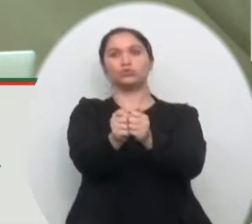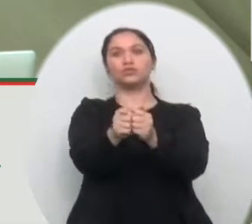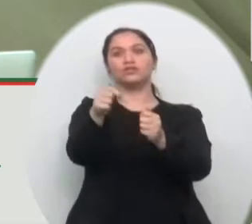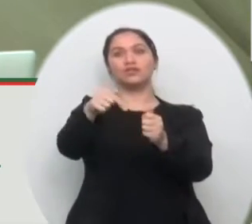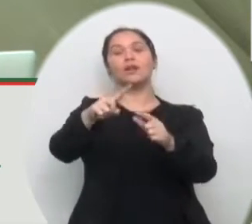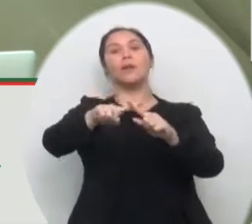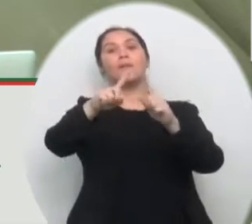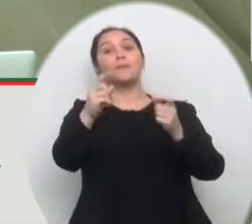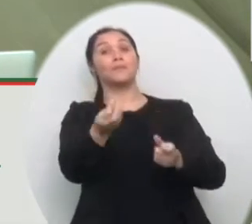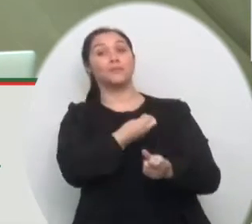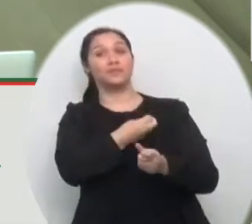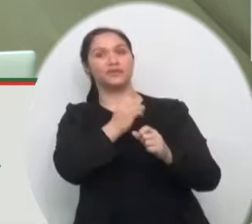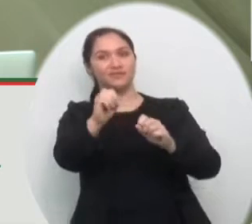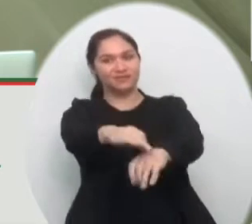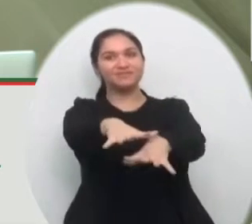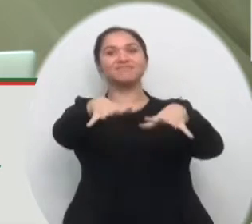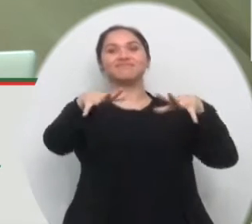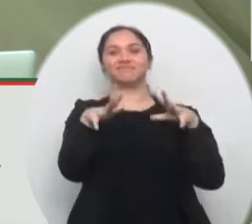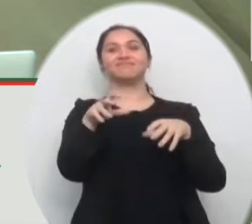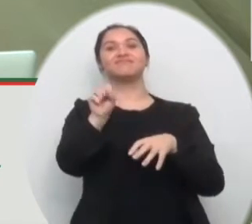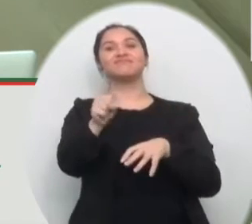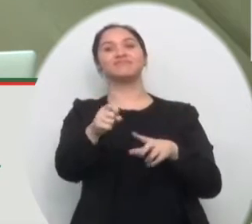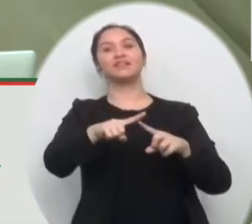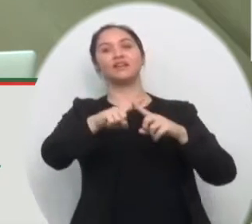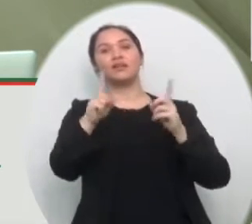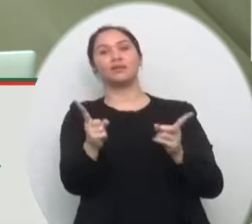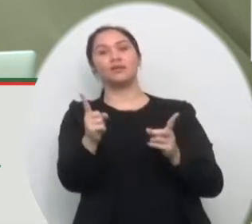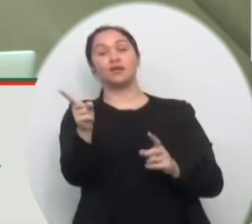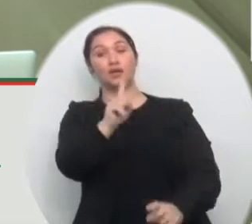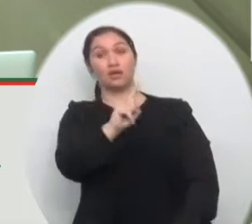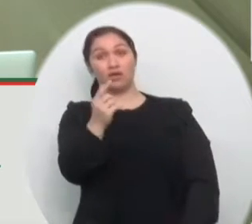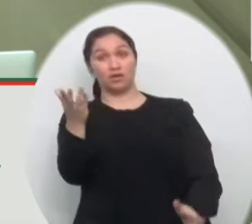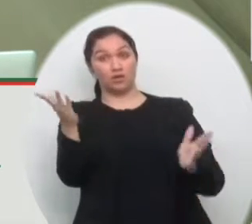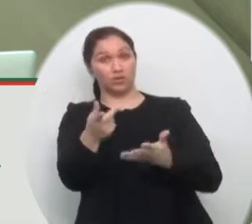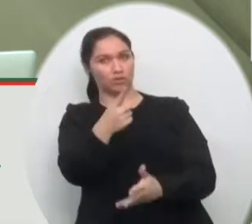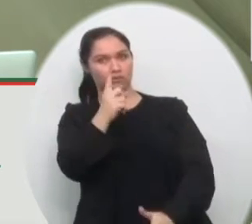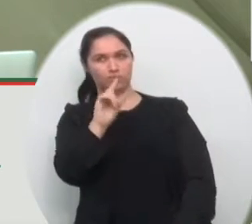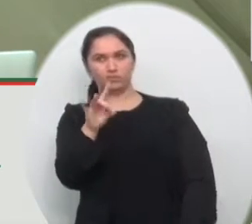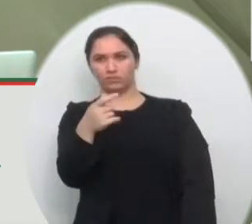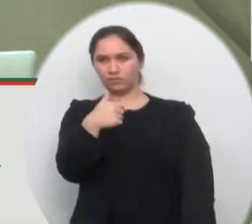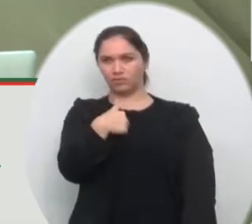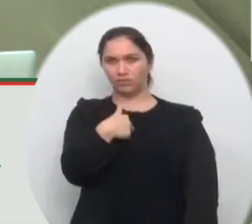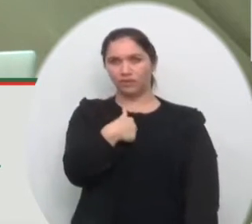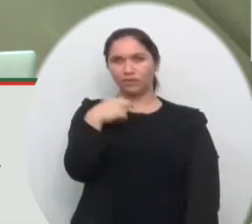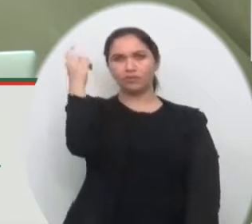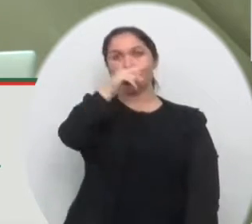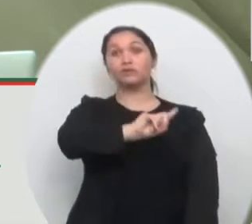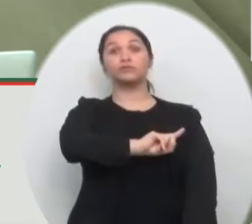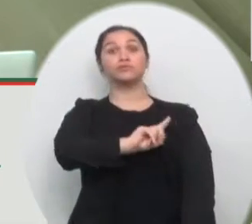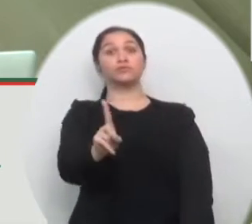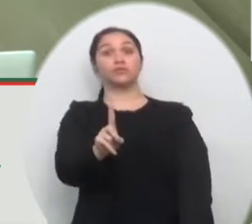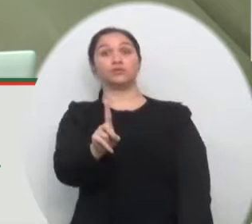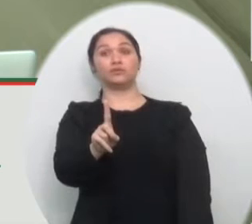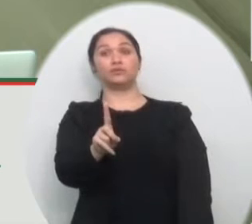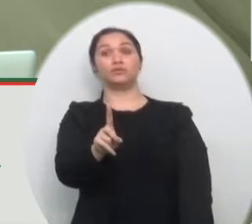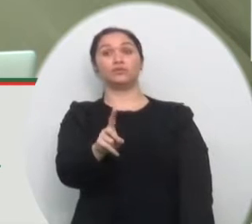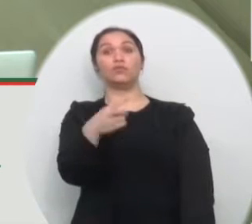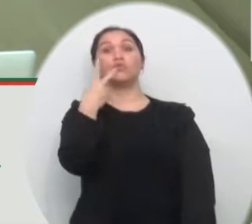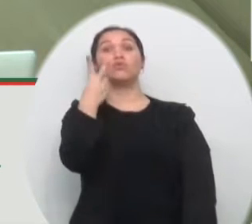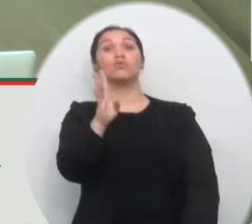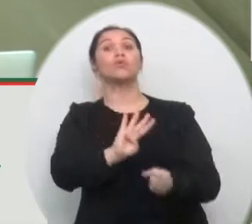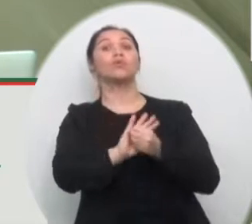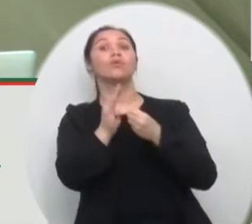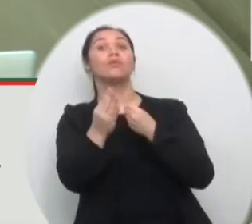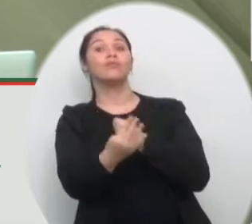Mas ela tinha que estar aqui, porque não é a Jerusa que está passando trabalho, não é o Diego. É Capão Bonito e Morro Albino. E já